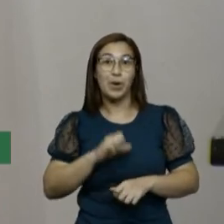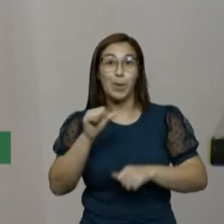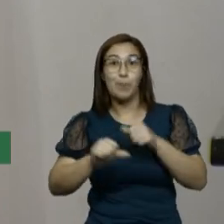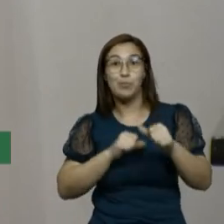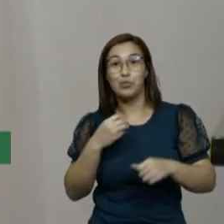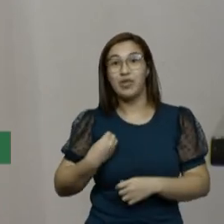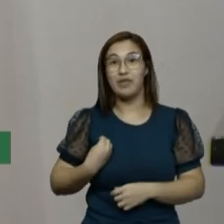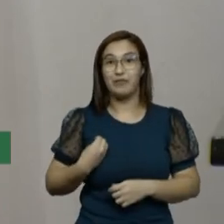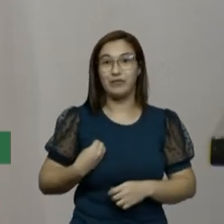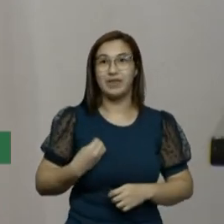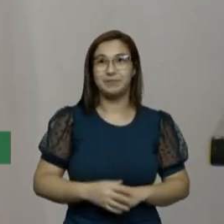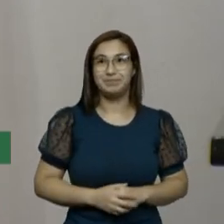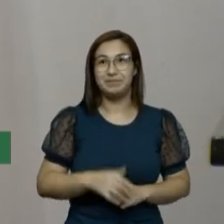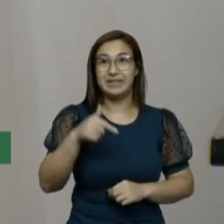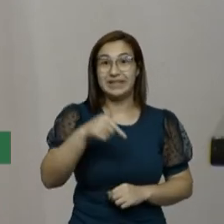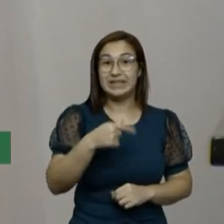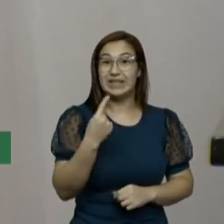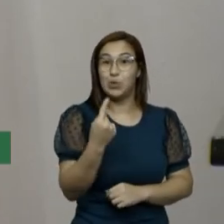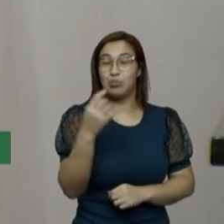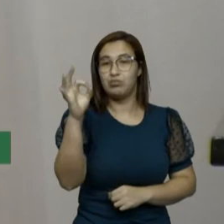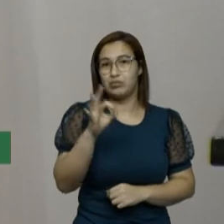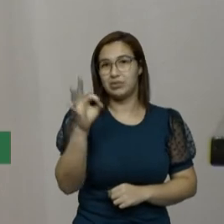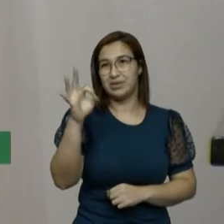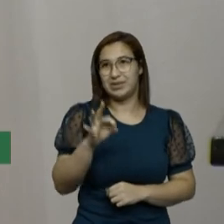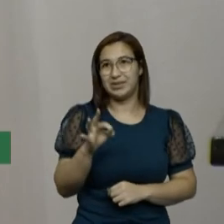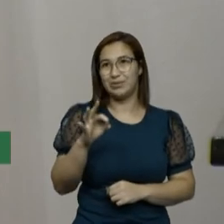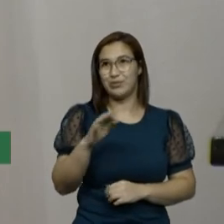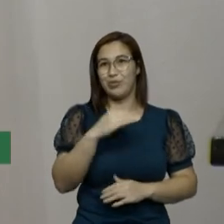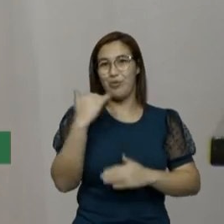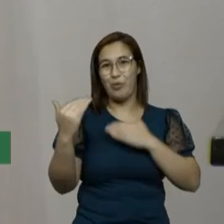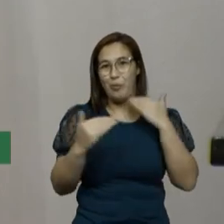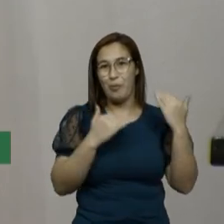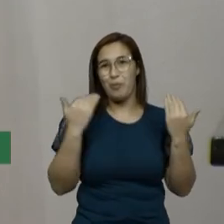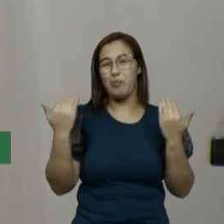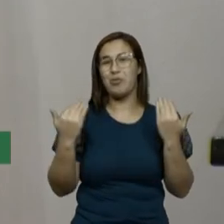Gente, 71% das mortes